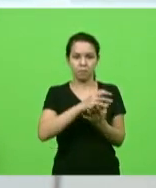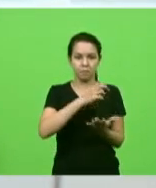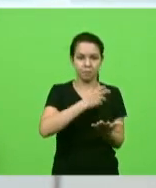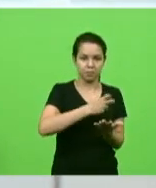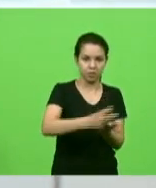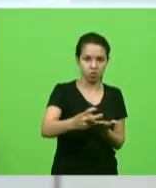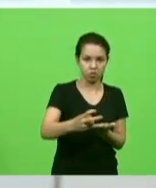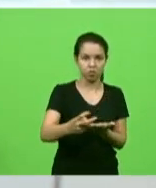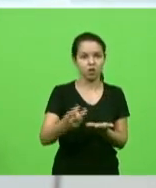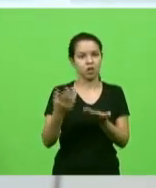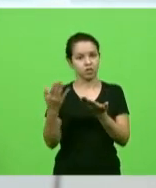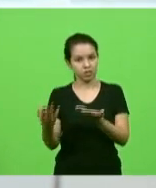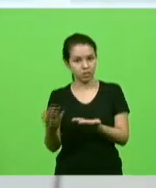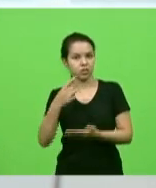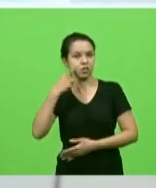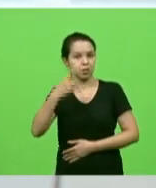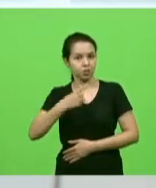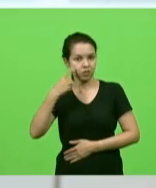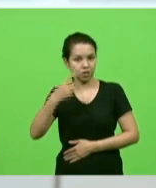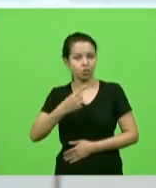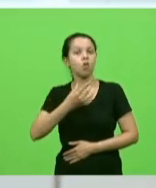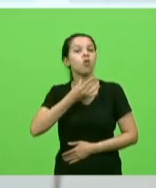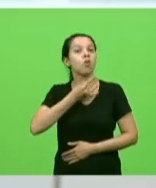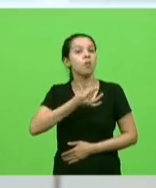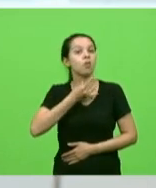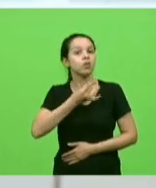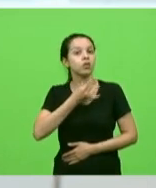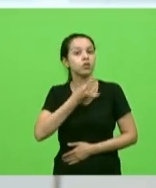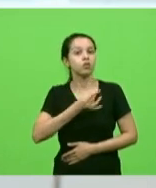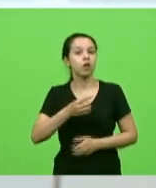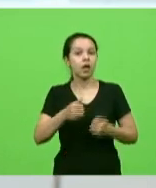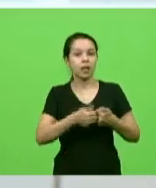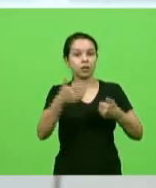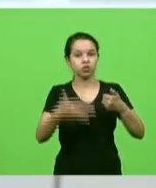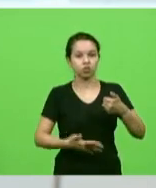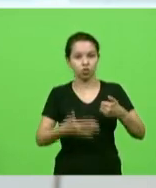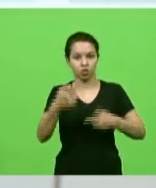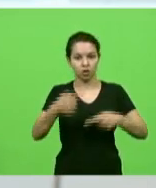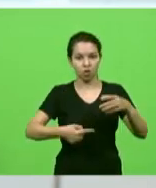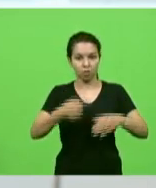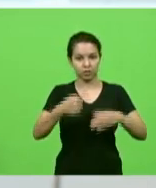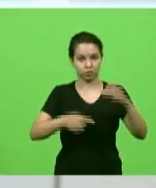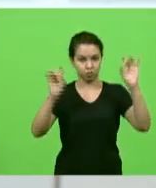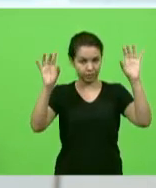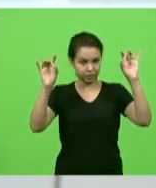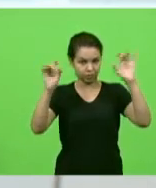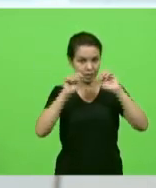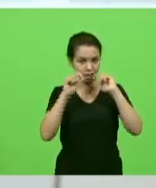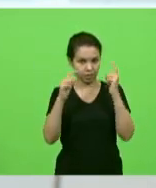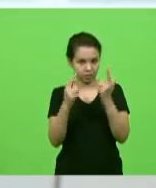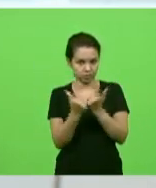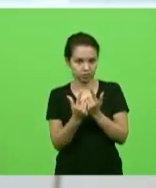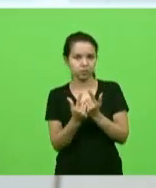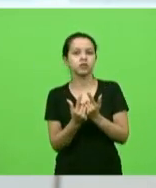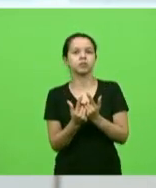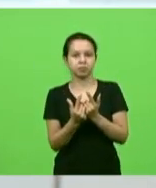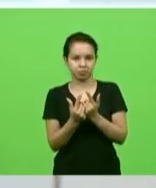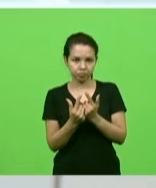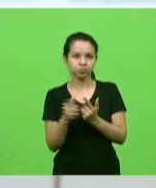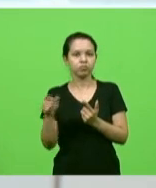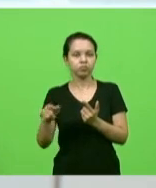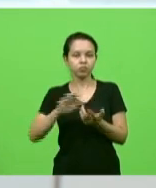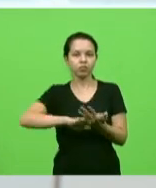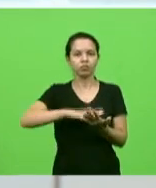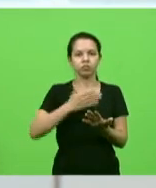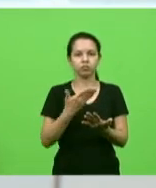Excelentíssimo Senhor Deputado Valdir cobalchini relator da comissão especial da lesc interpreta a